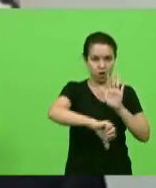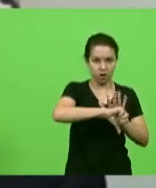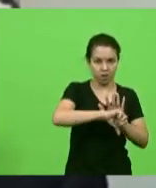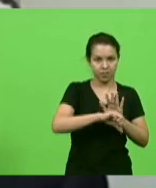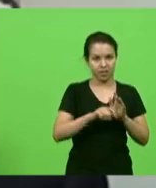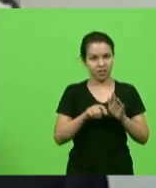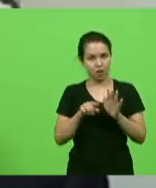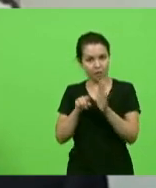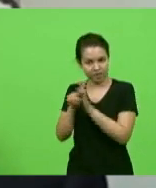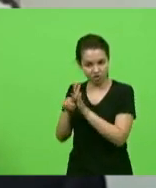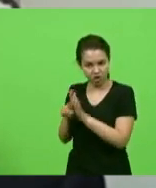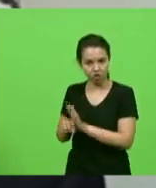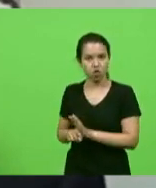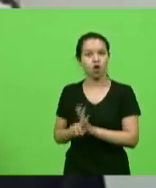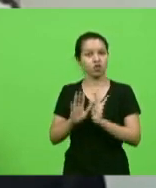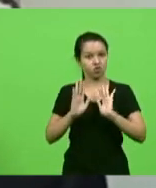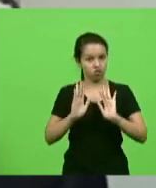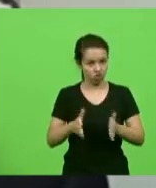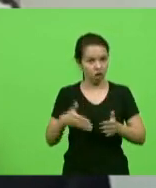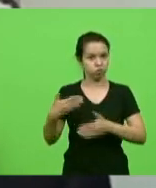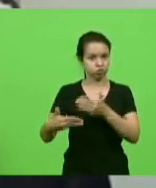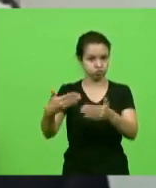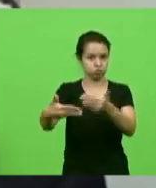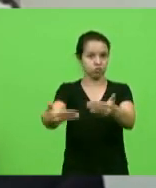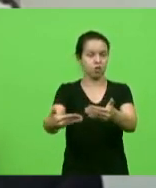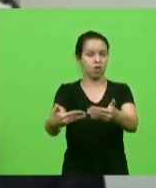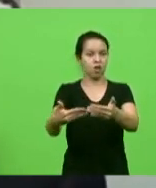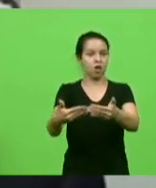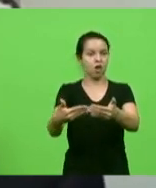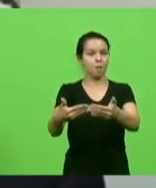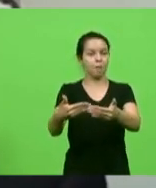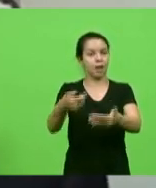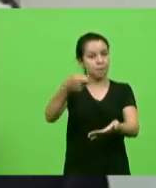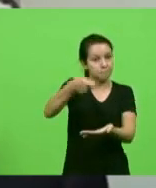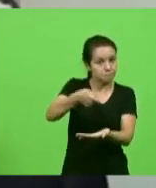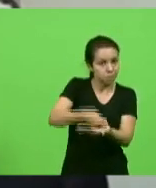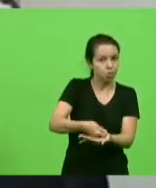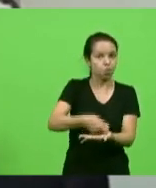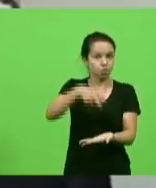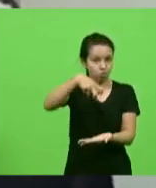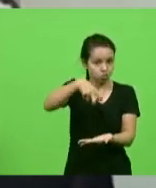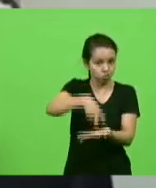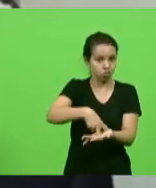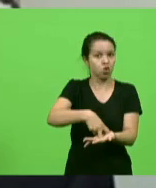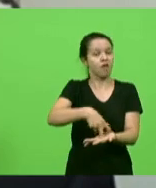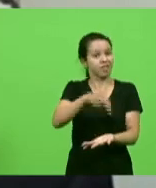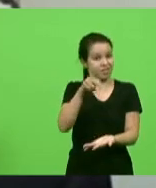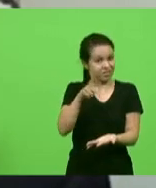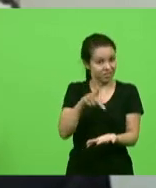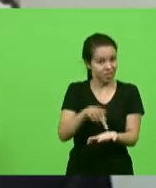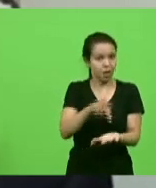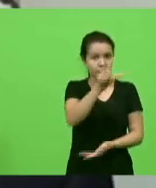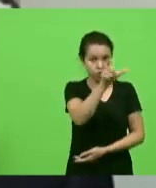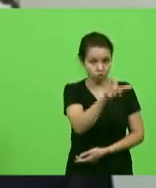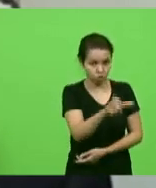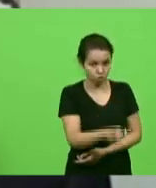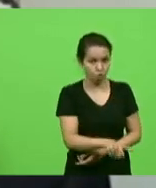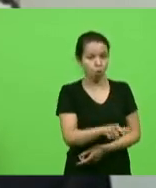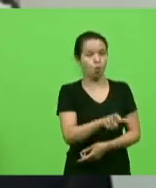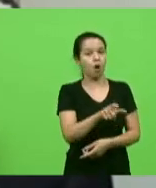investigatórios já estão em cursos visando a responsabilização e punição dos reais agentes públicos e privados